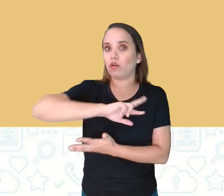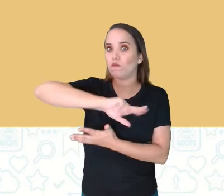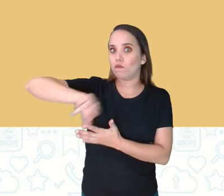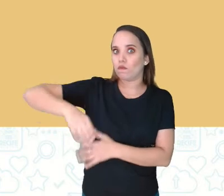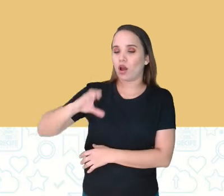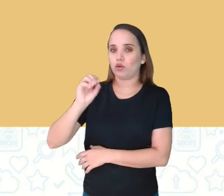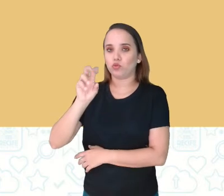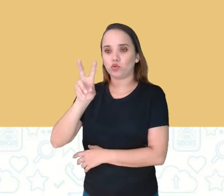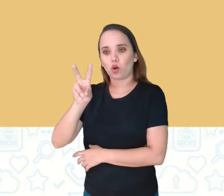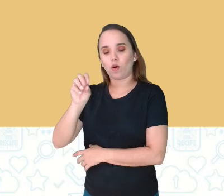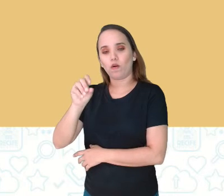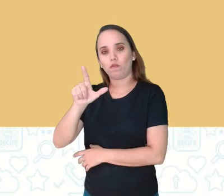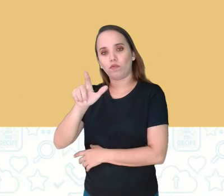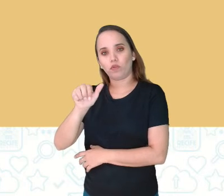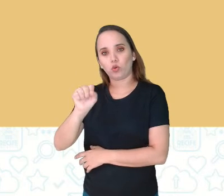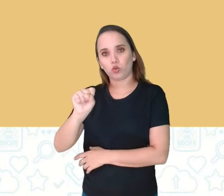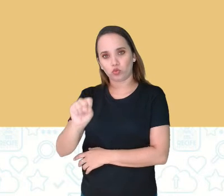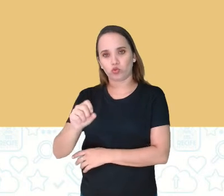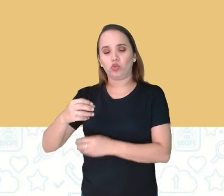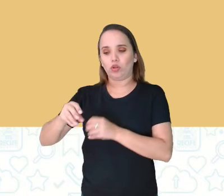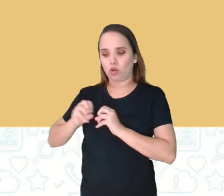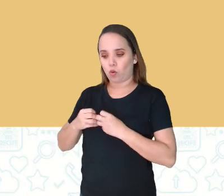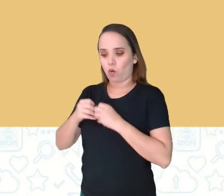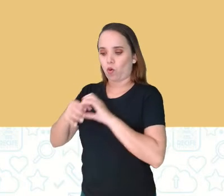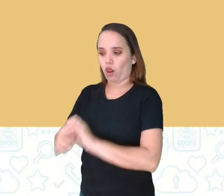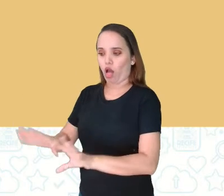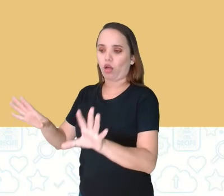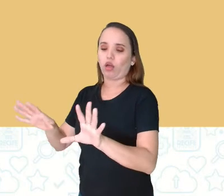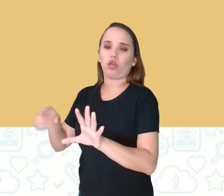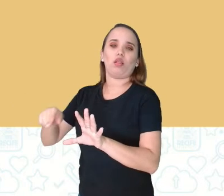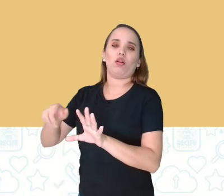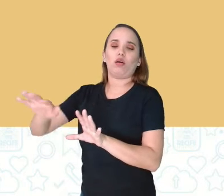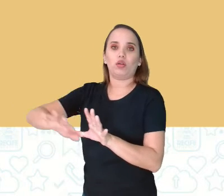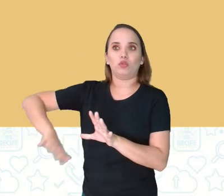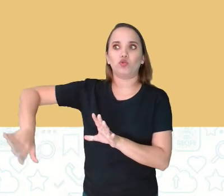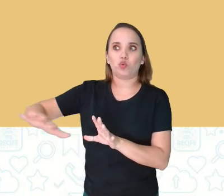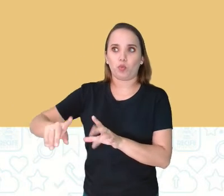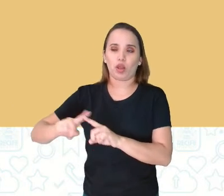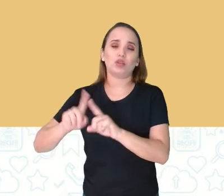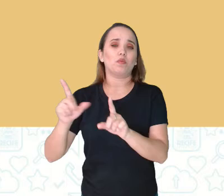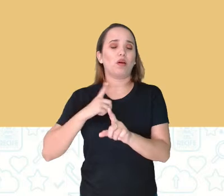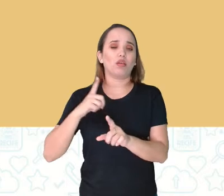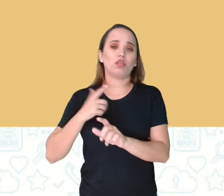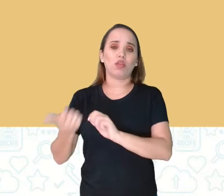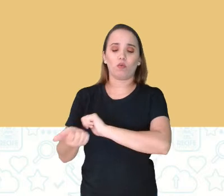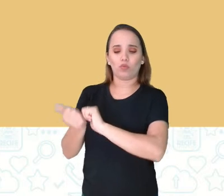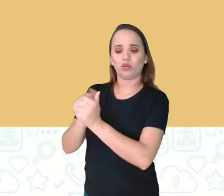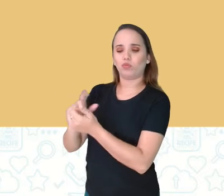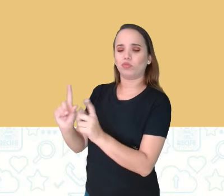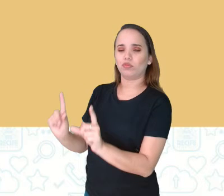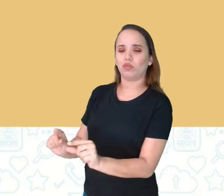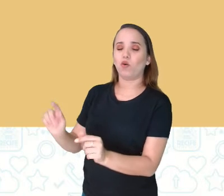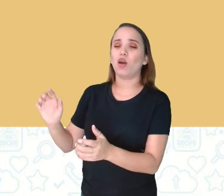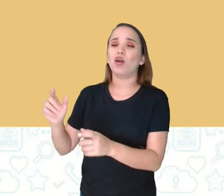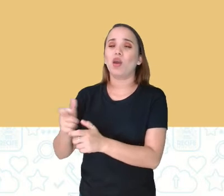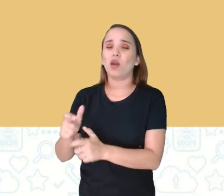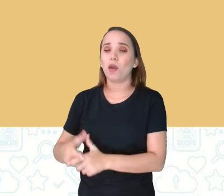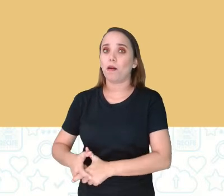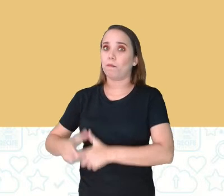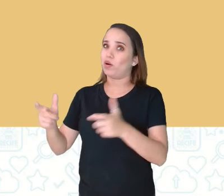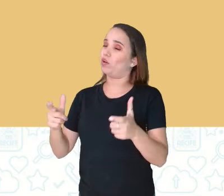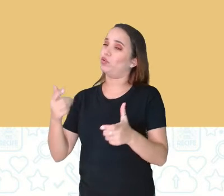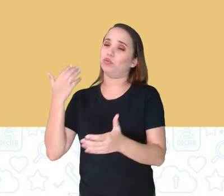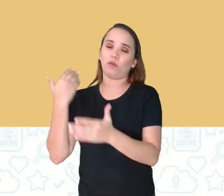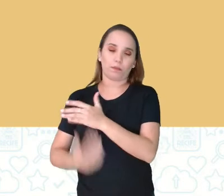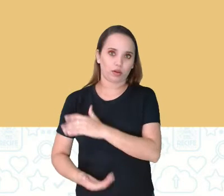são fecundados, então o ambiente também interfere muito a questão ambiental. E nós vimos, eu faltei dizer a vocês que no ser